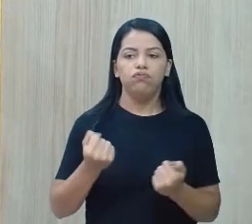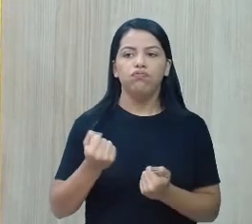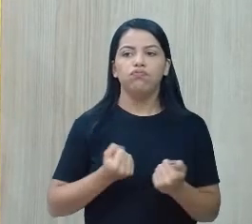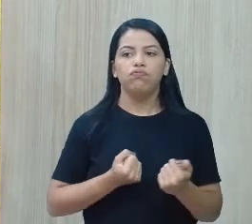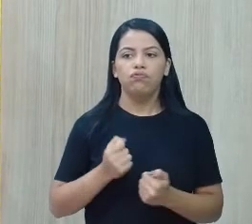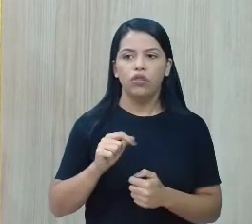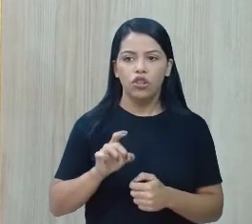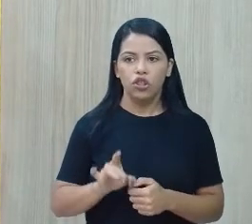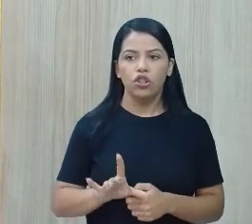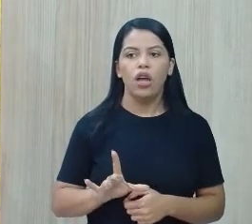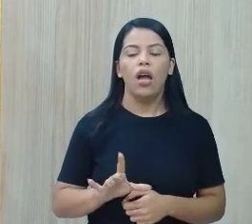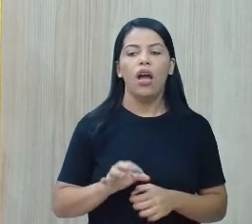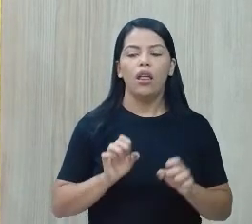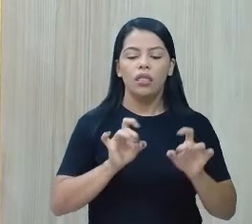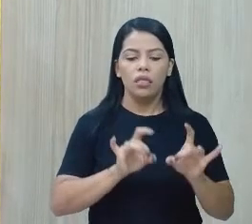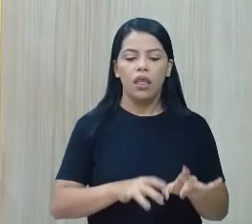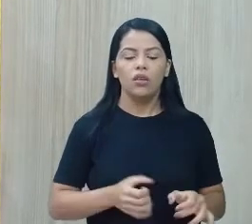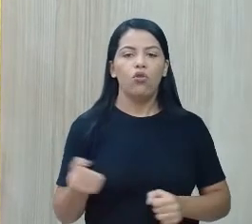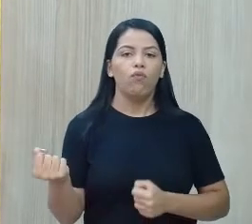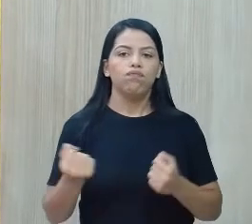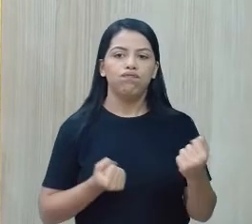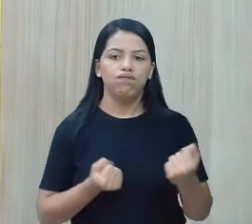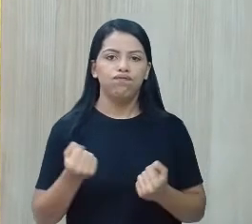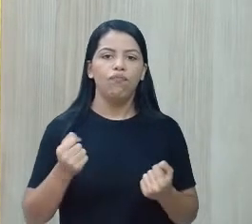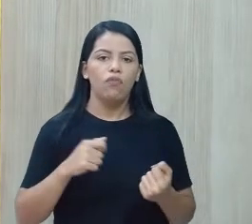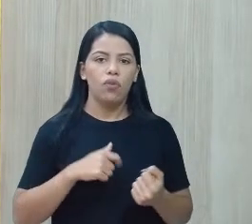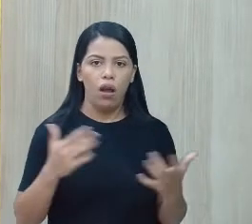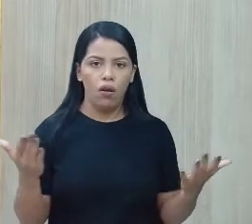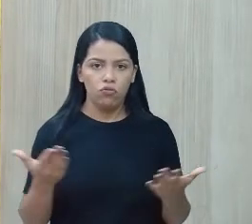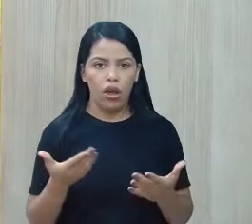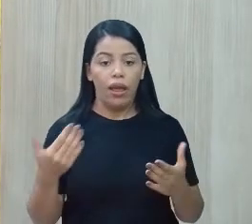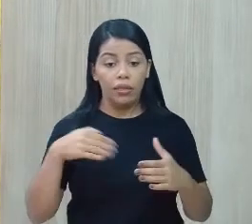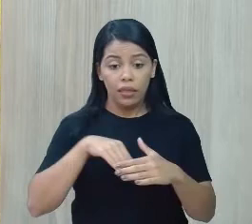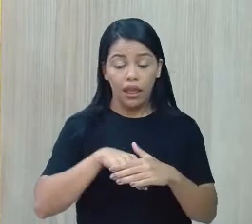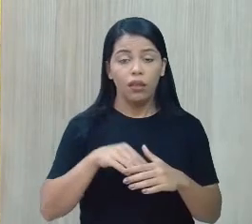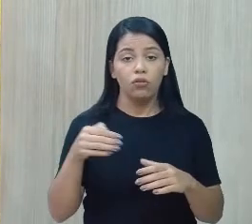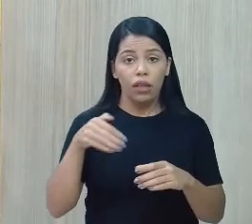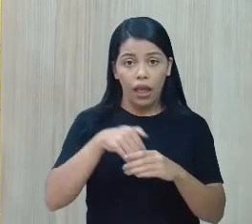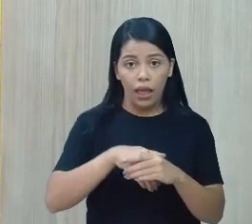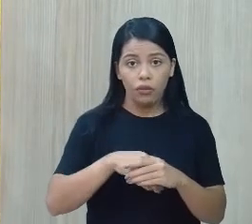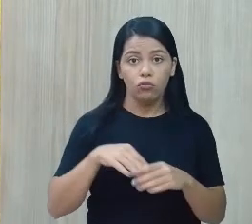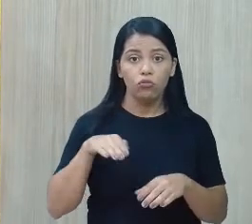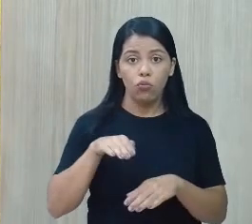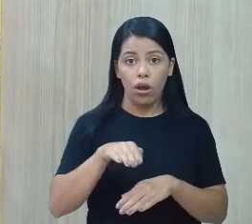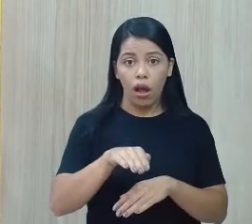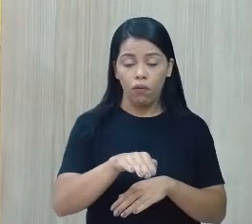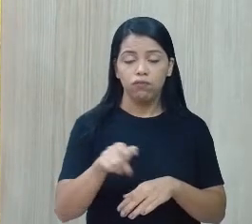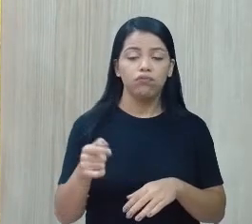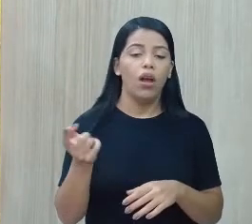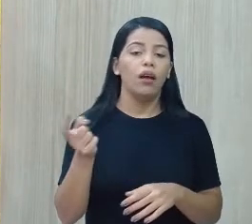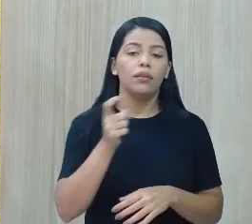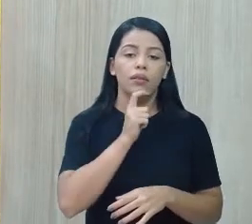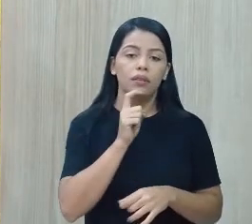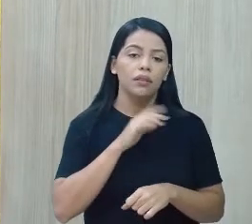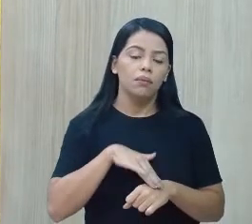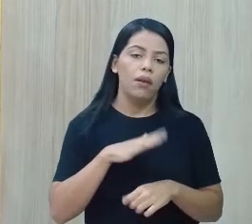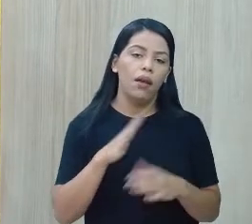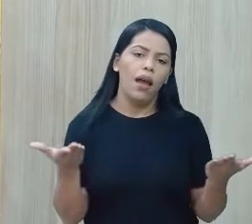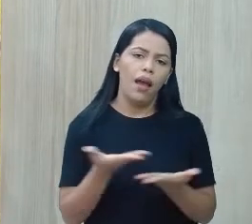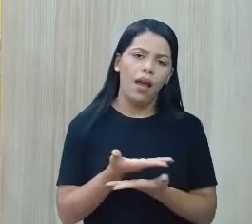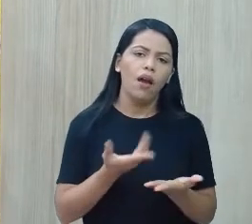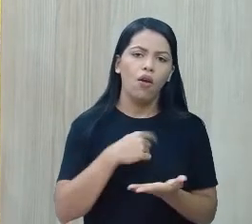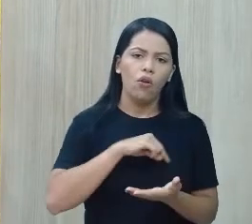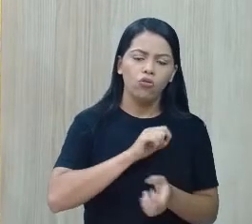carro rapaz. refrigerando nesse calor que está, não é? Bem moderno, facilitando a questão também de Não, estacionar. hoje o próprio sistema